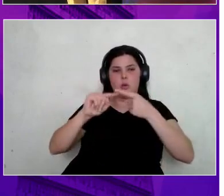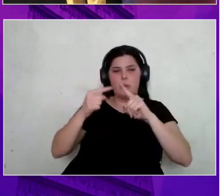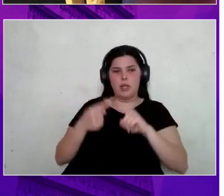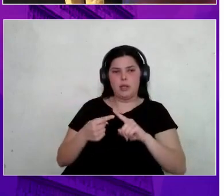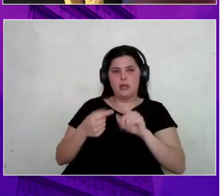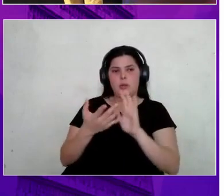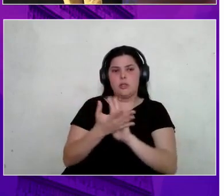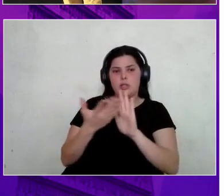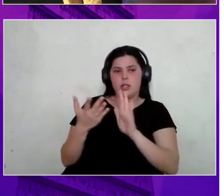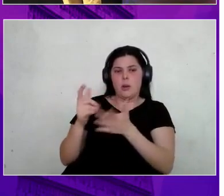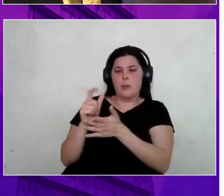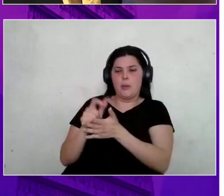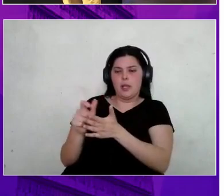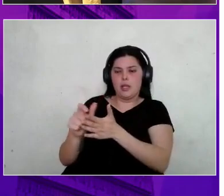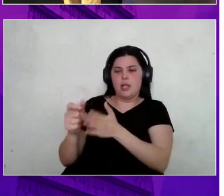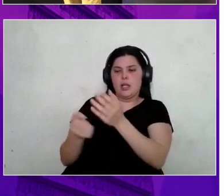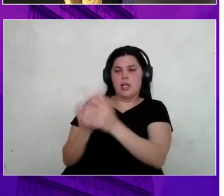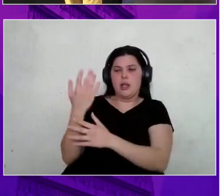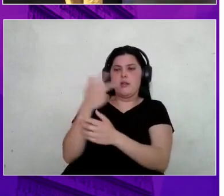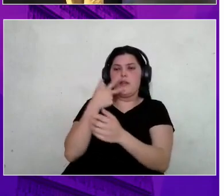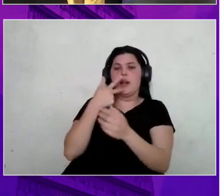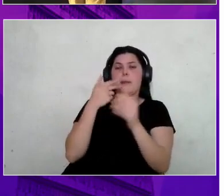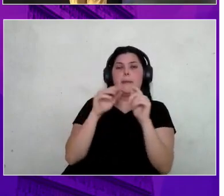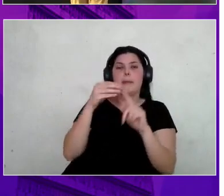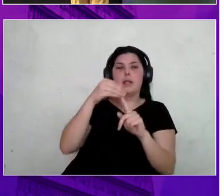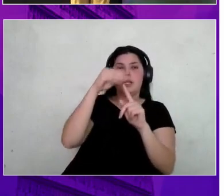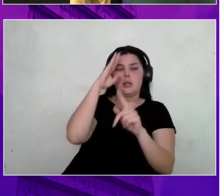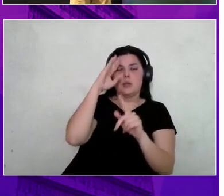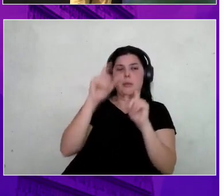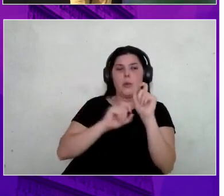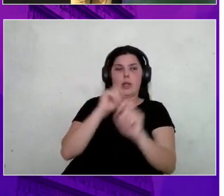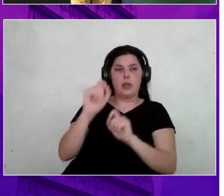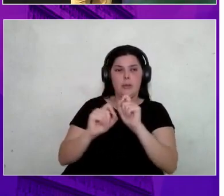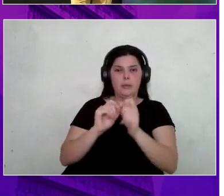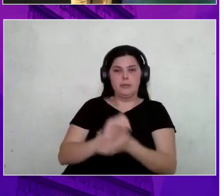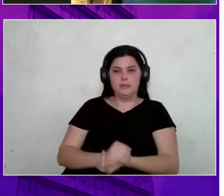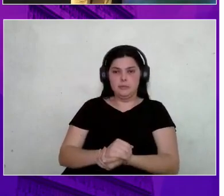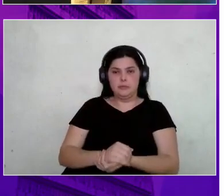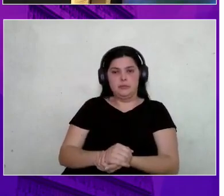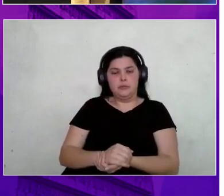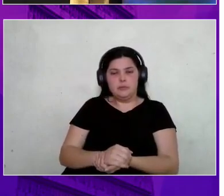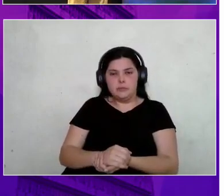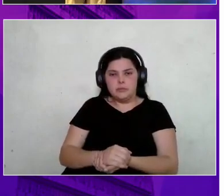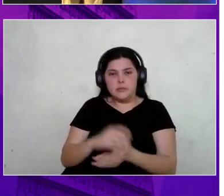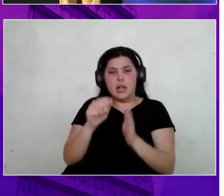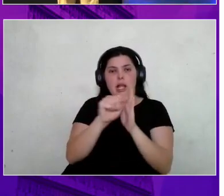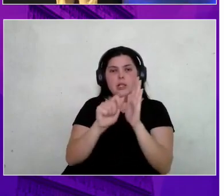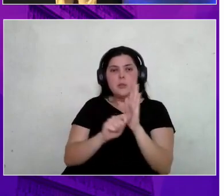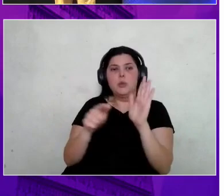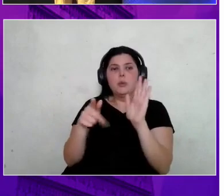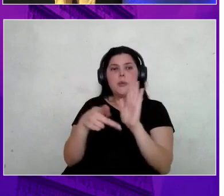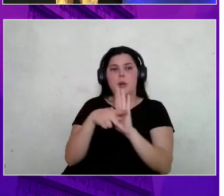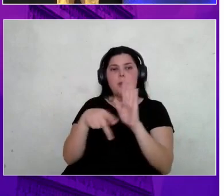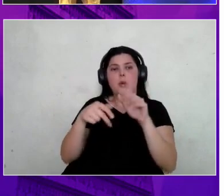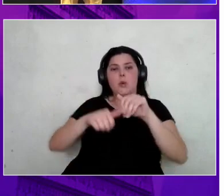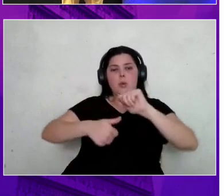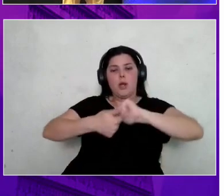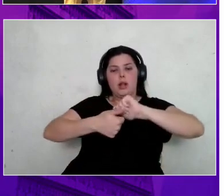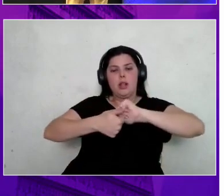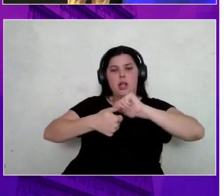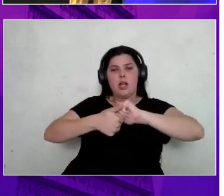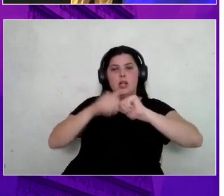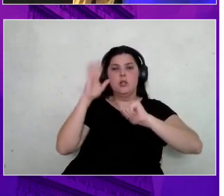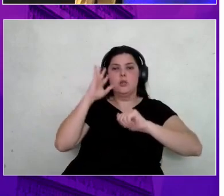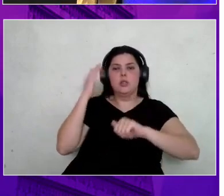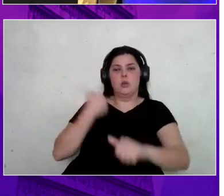da componentização e começa a falar de priorização, né? Então, os atributos de qualidade que a gente fala aqui para a solução 2